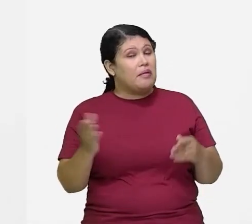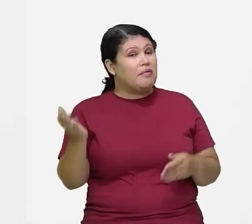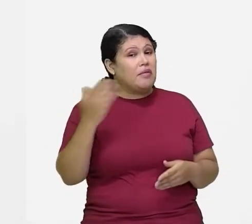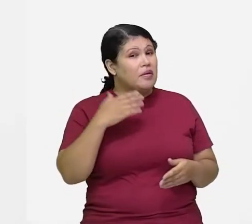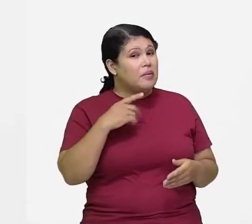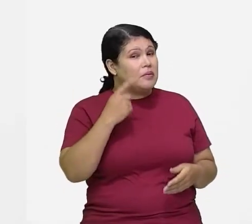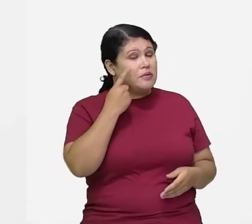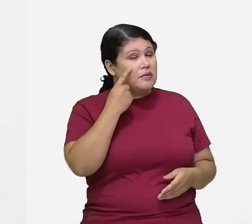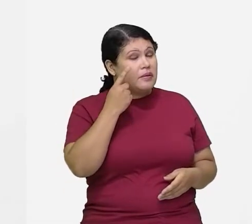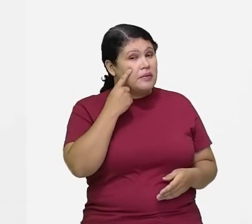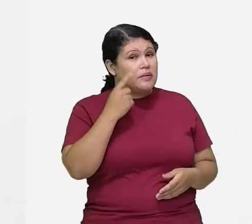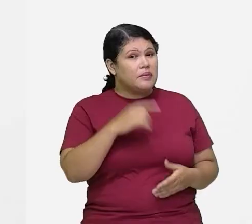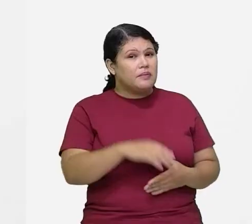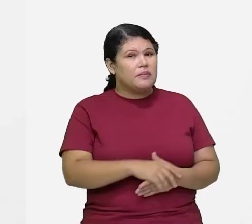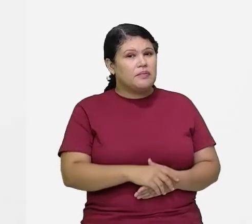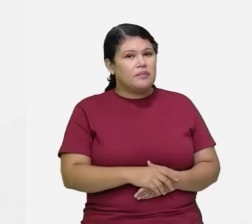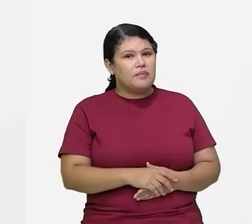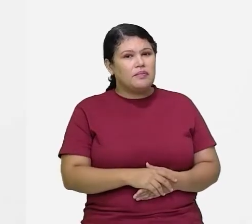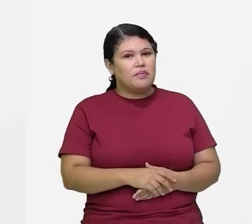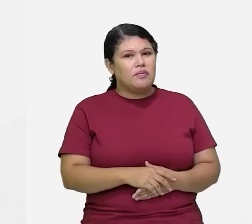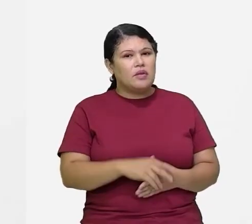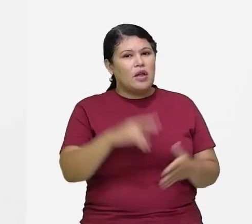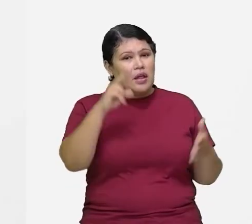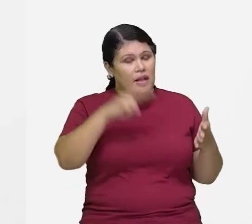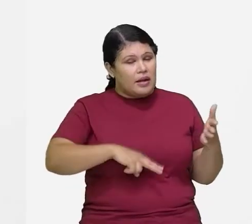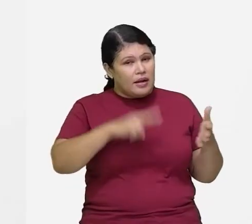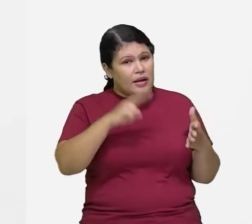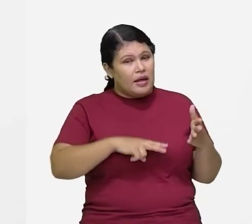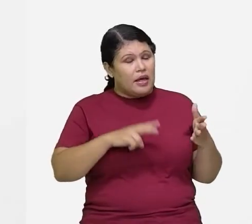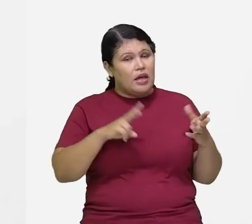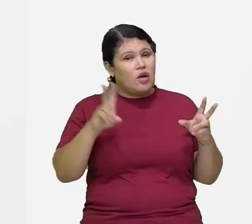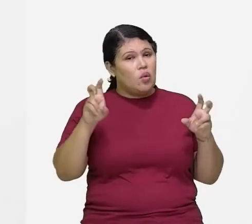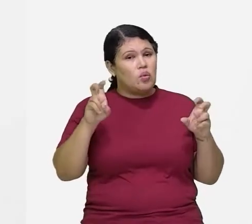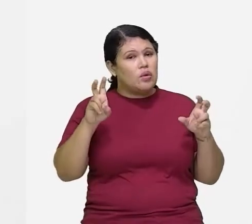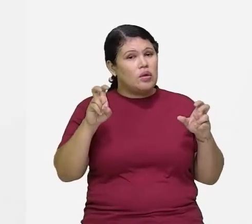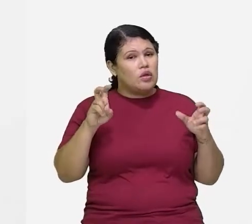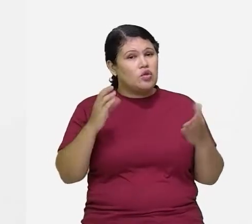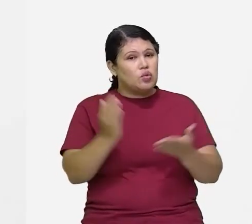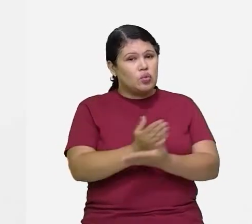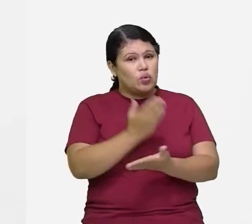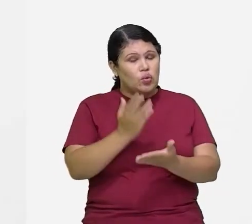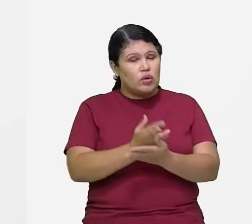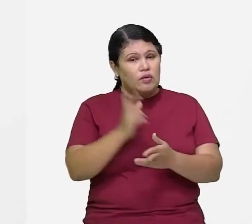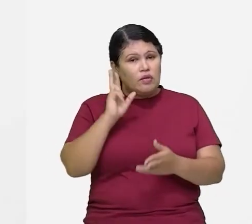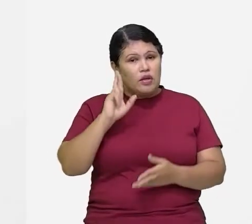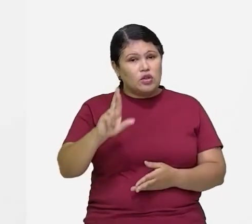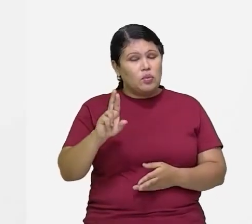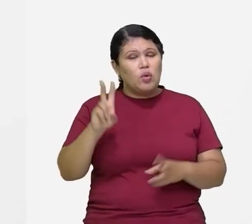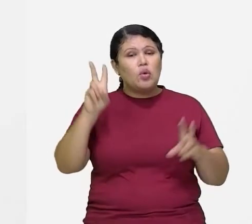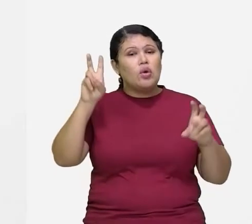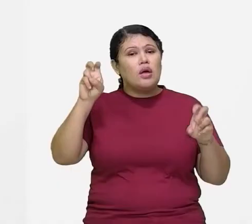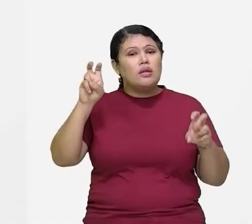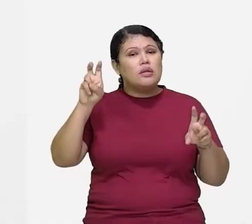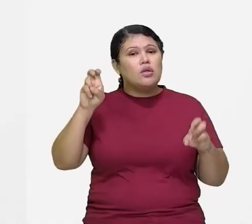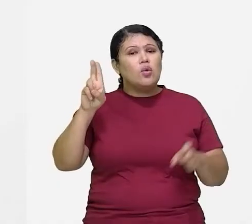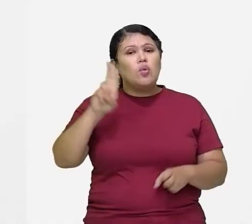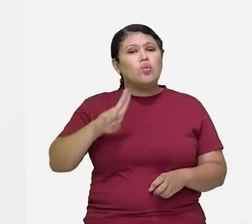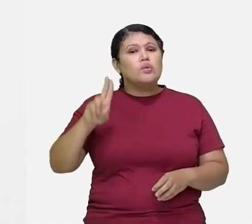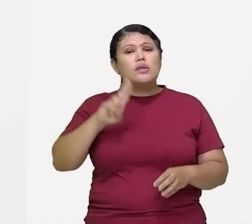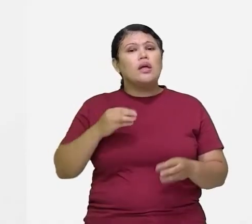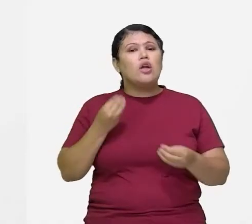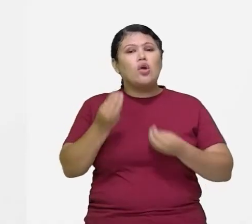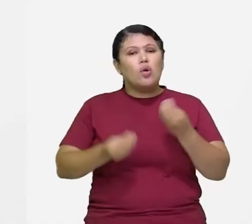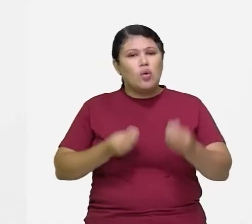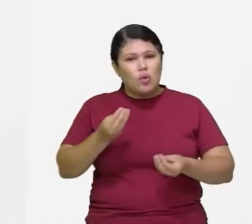Vamos lá, vamos saber quem acertou? Releia o trecho do livro e responda. As aspas foram usadas nessa